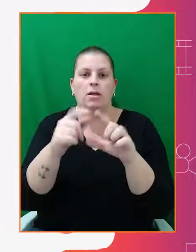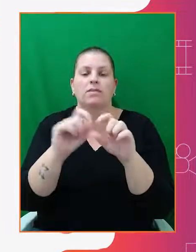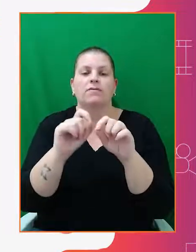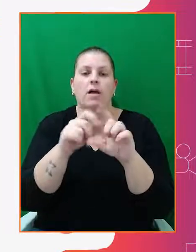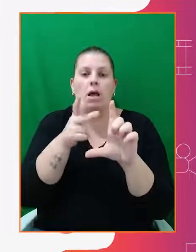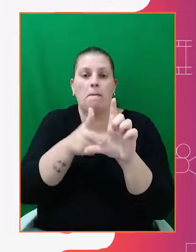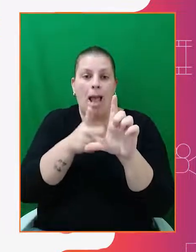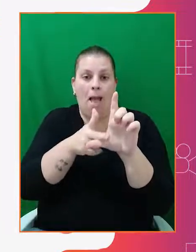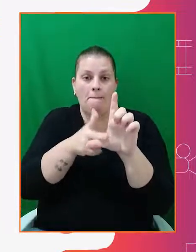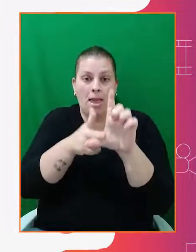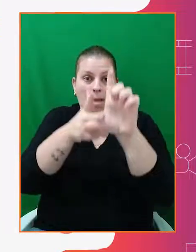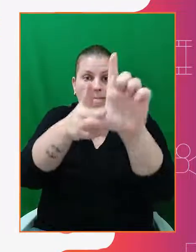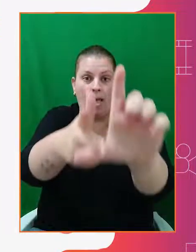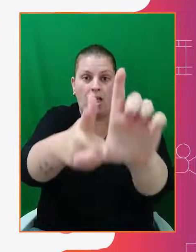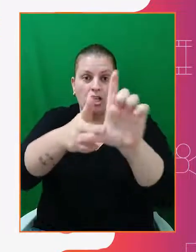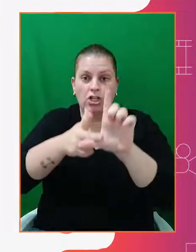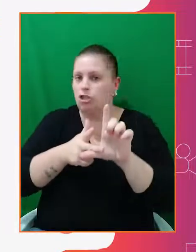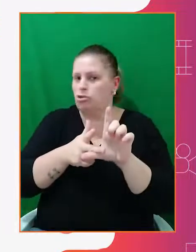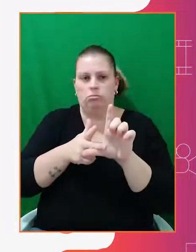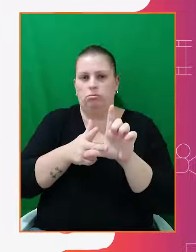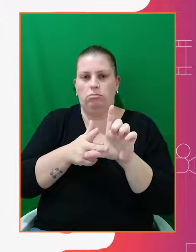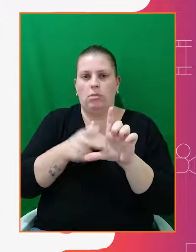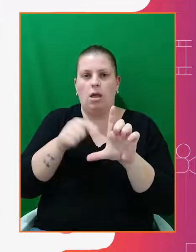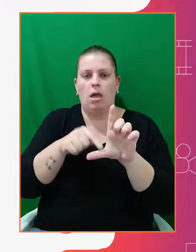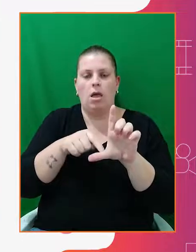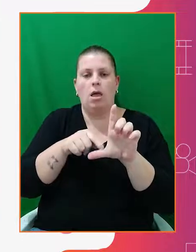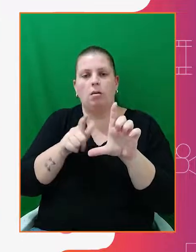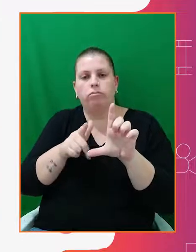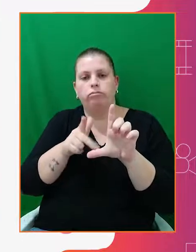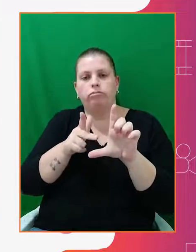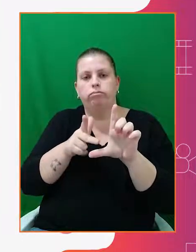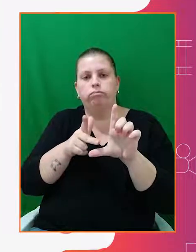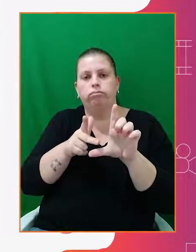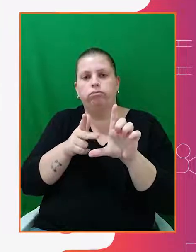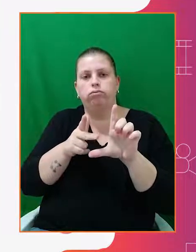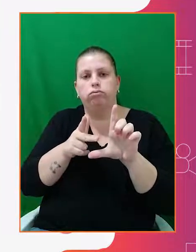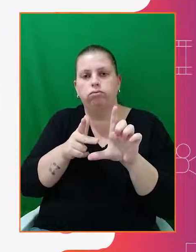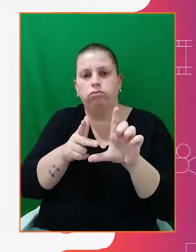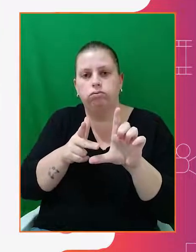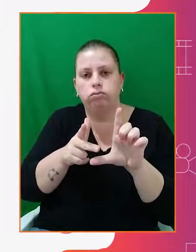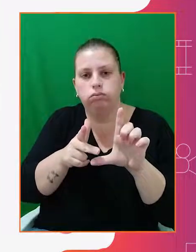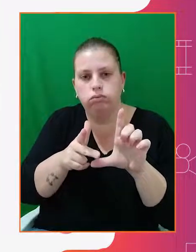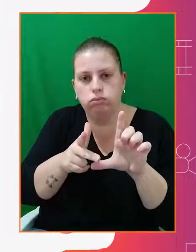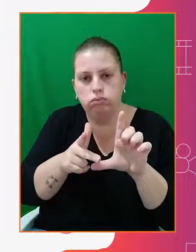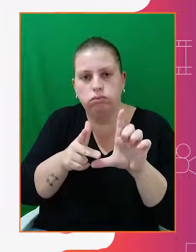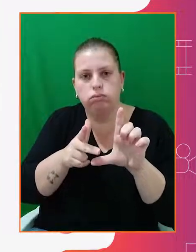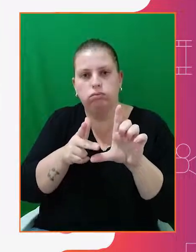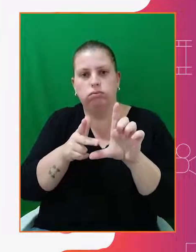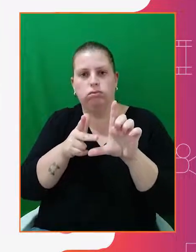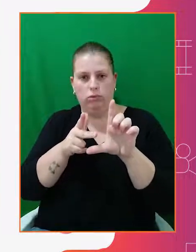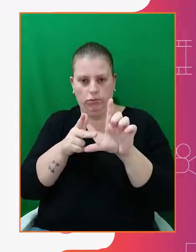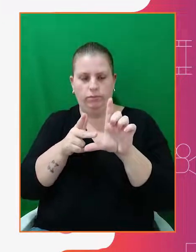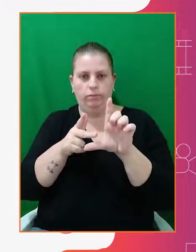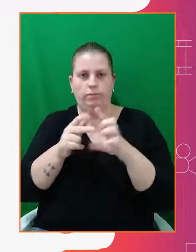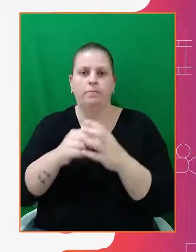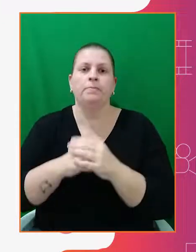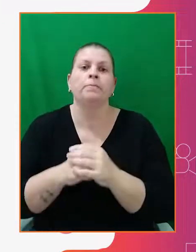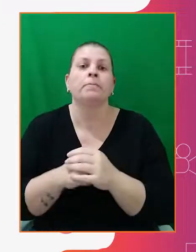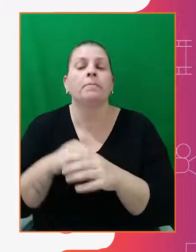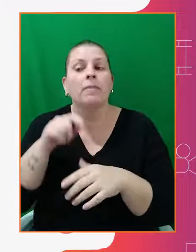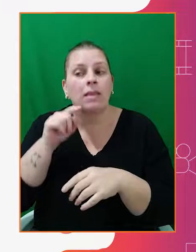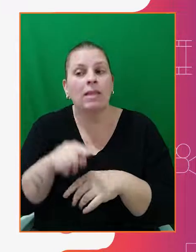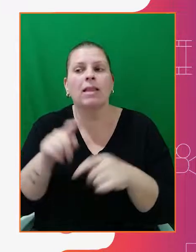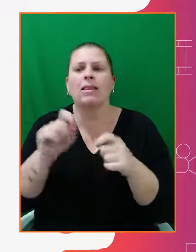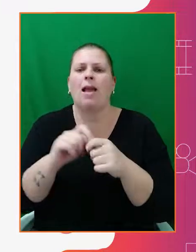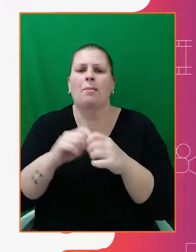objeto, afastado, né, ou aproximado, dependendo se é um zoom que aproxima ou um zoom que afasta. No